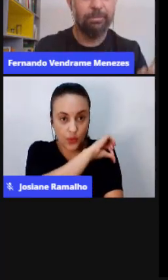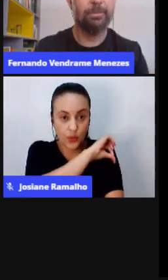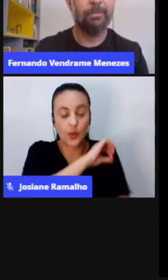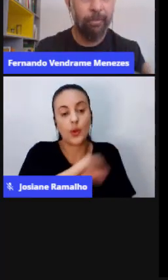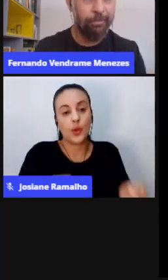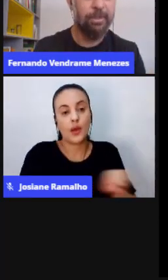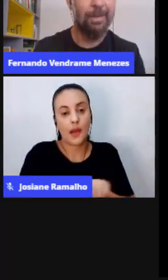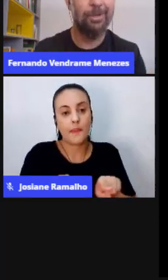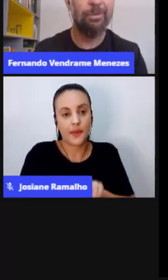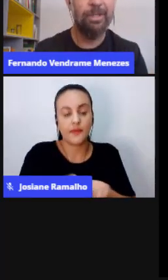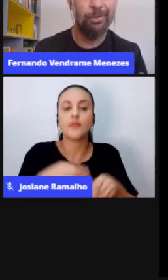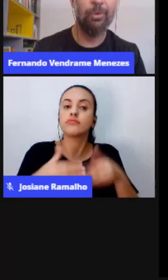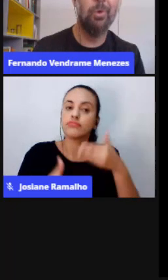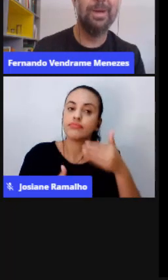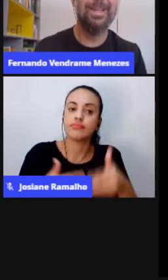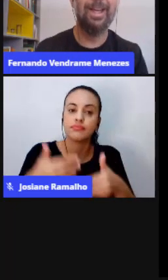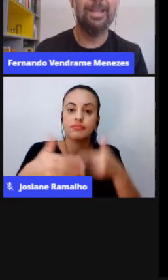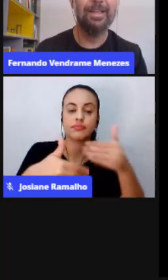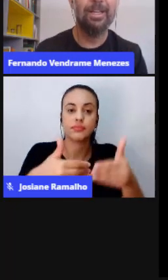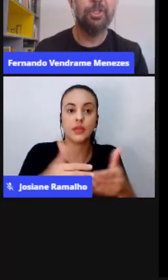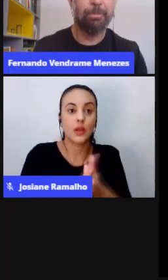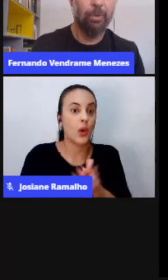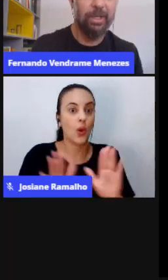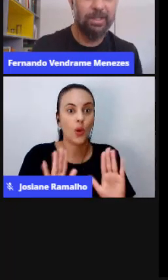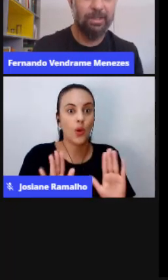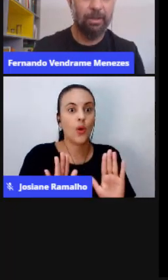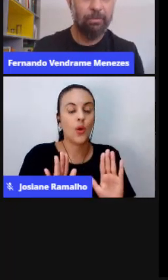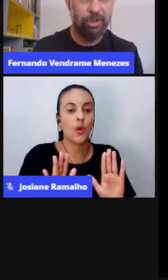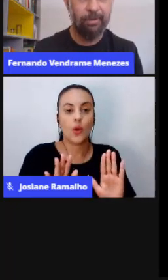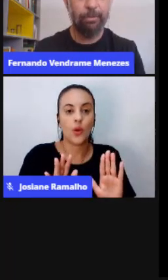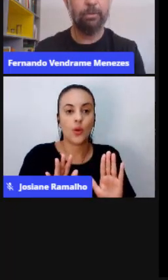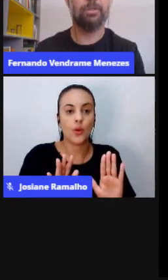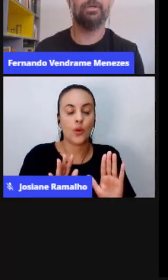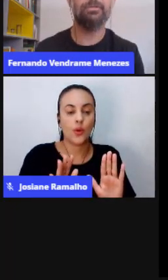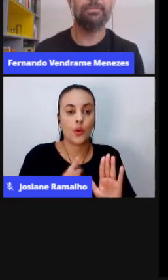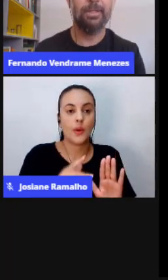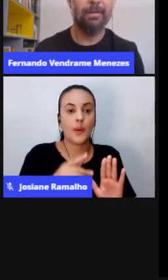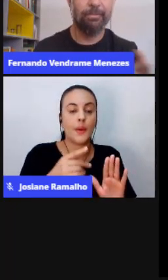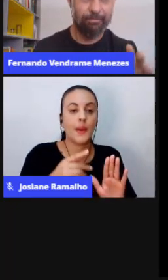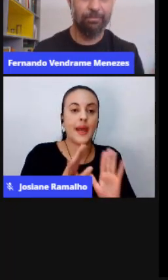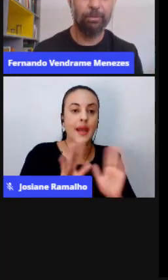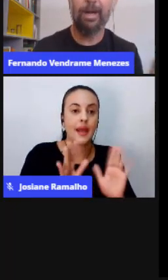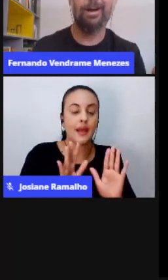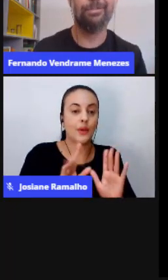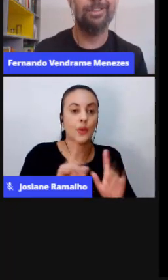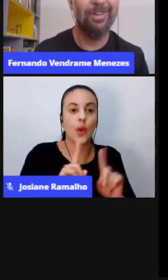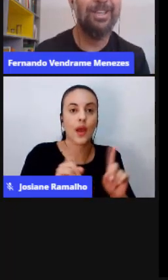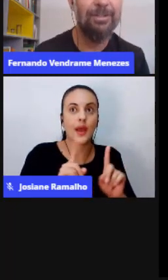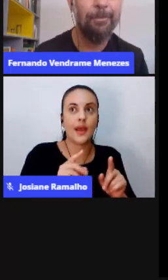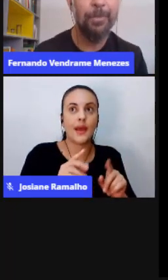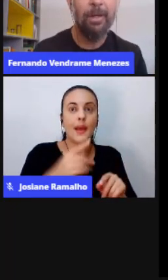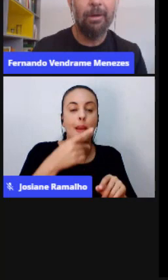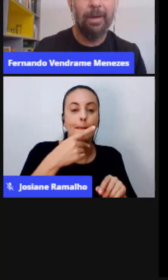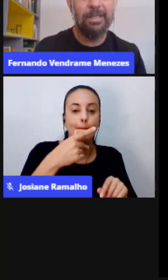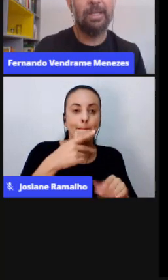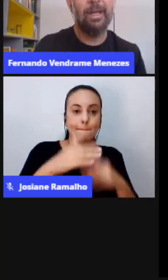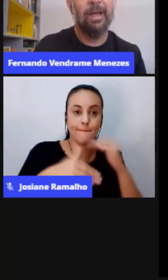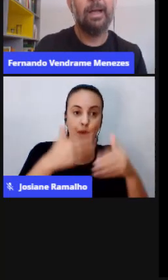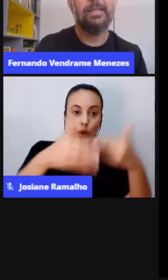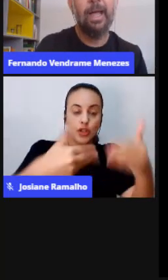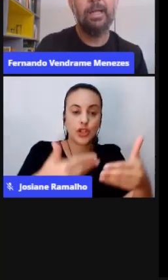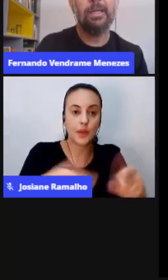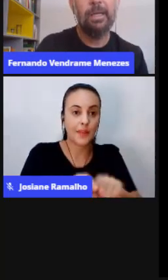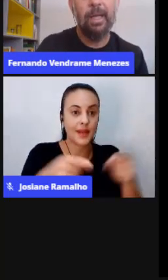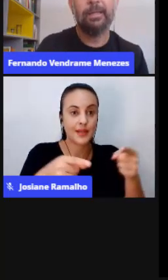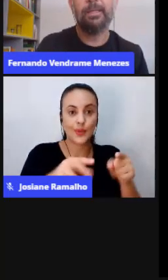progredindo. Vou reforçar mais uma vez, não estou com uma ideia de progressão, de evolução lá do Darwin, não é isso. Mas